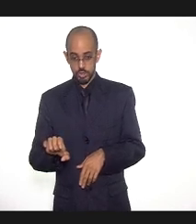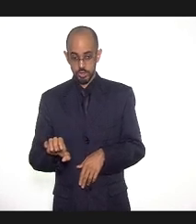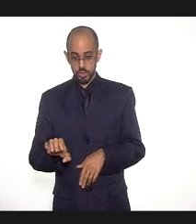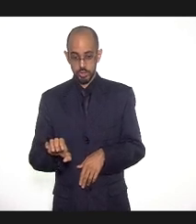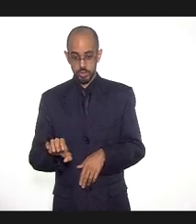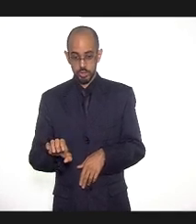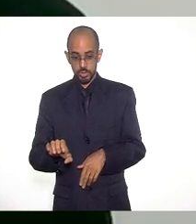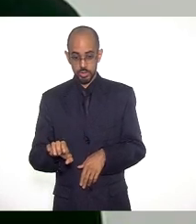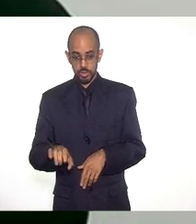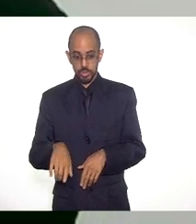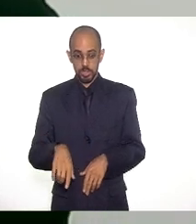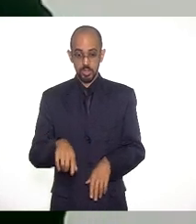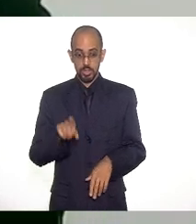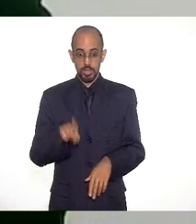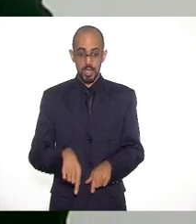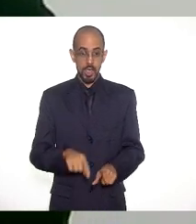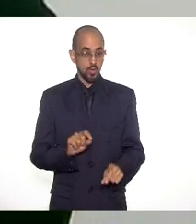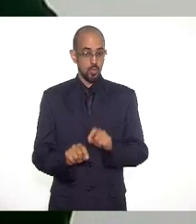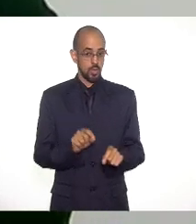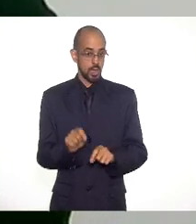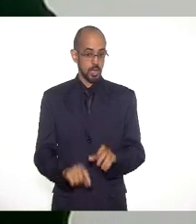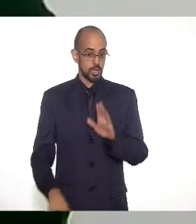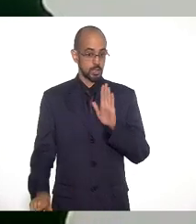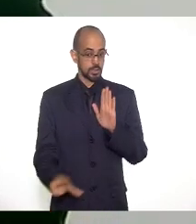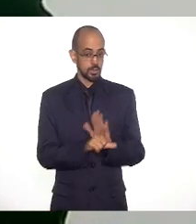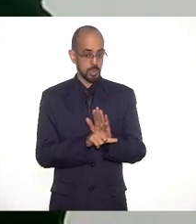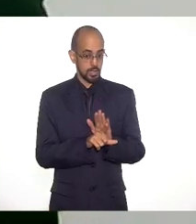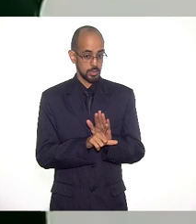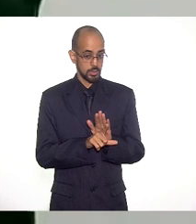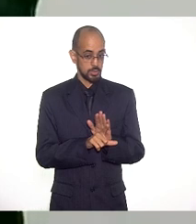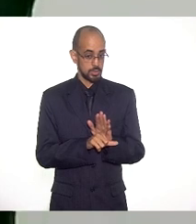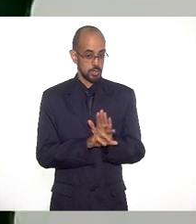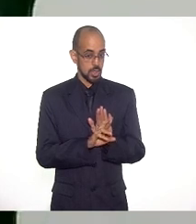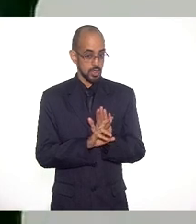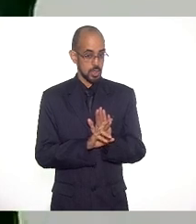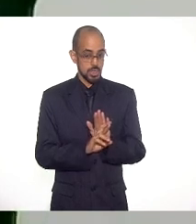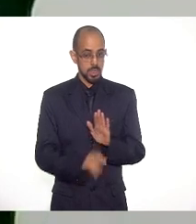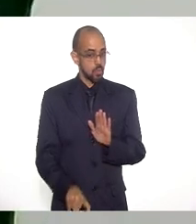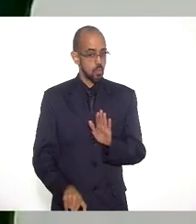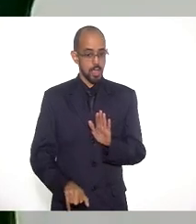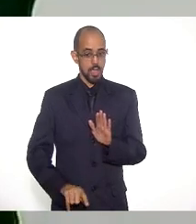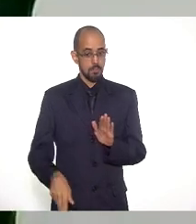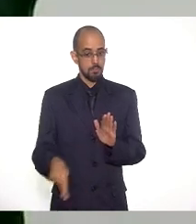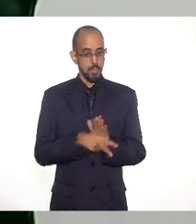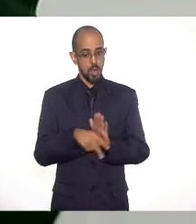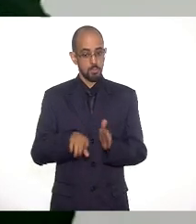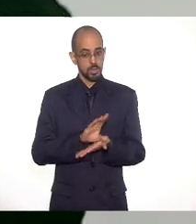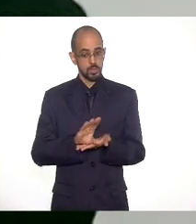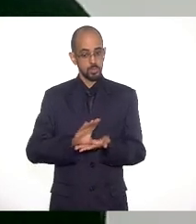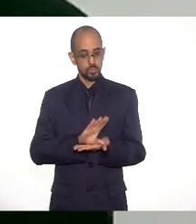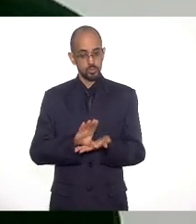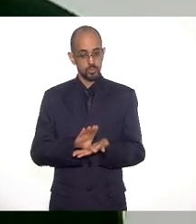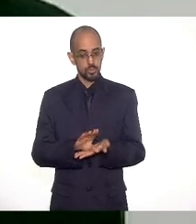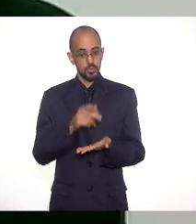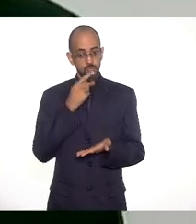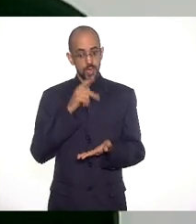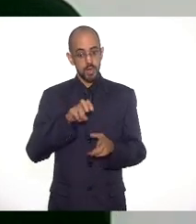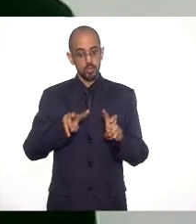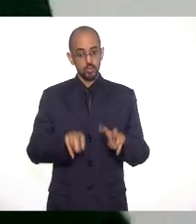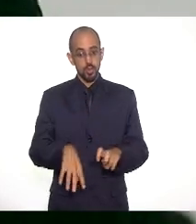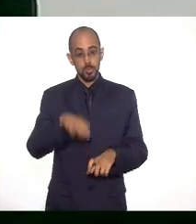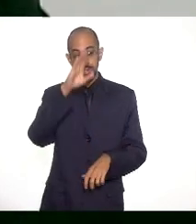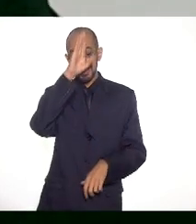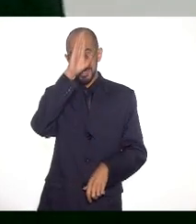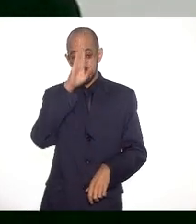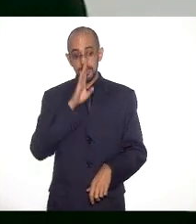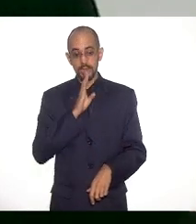preceito constitucional e de leis que não são constitucionais, que tratam sobre isenção, que